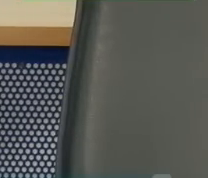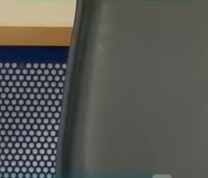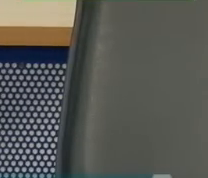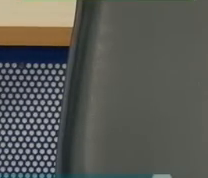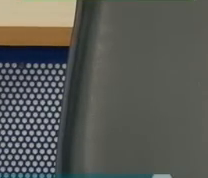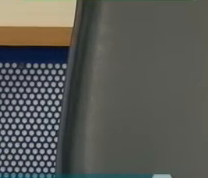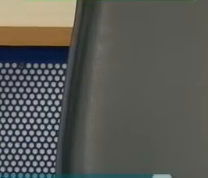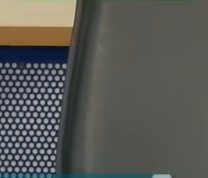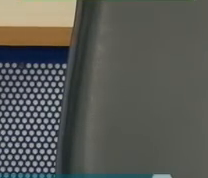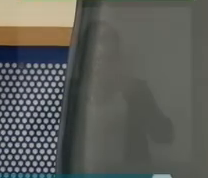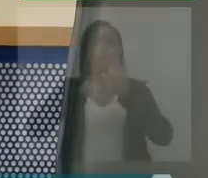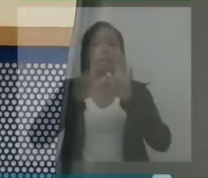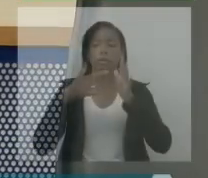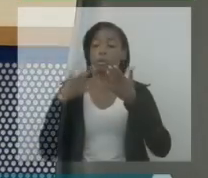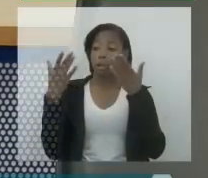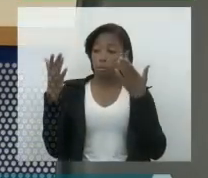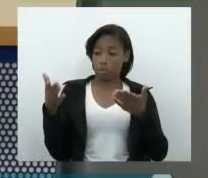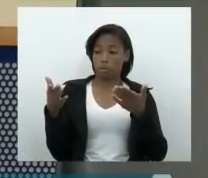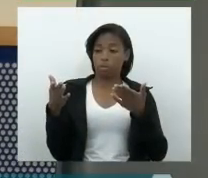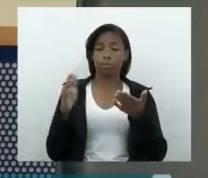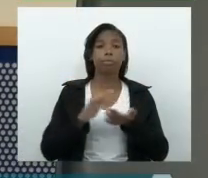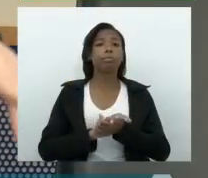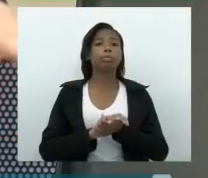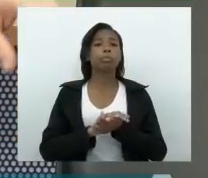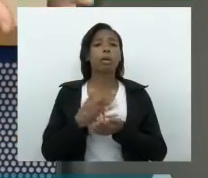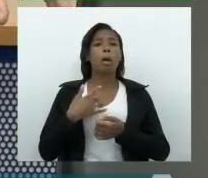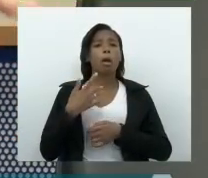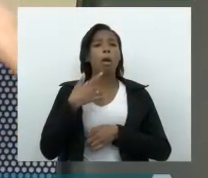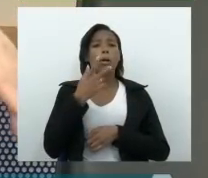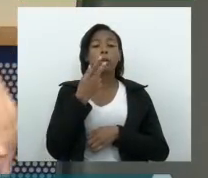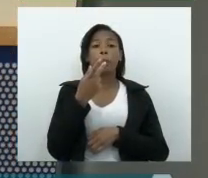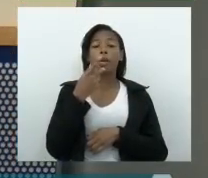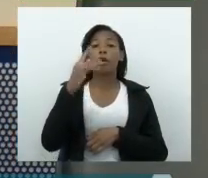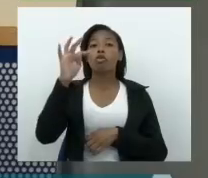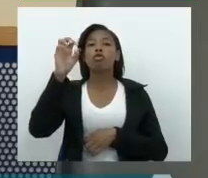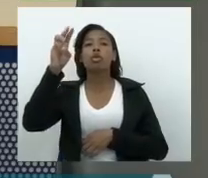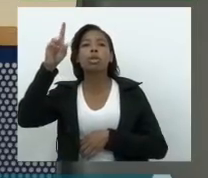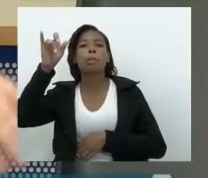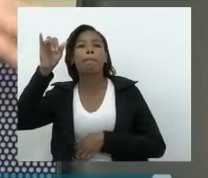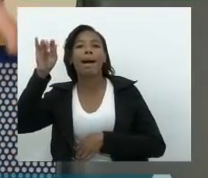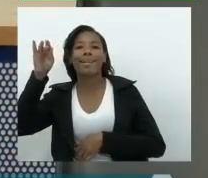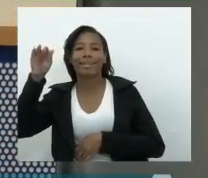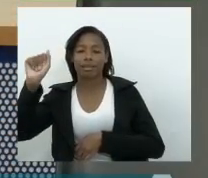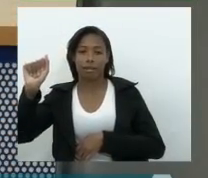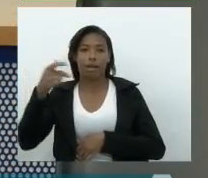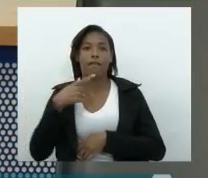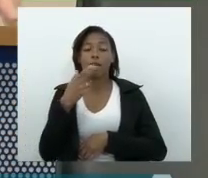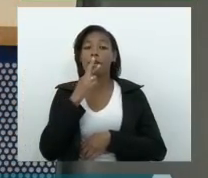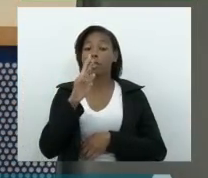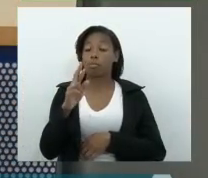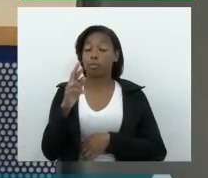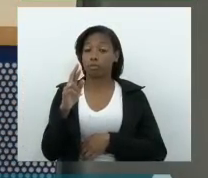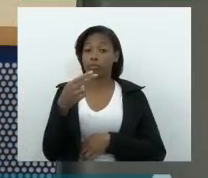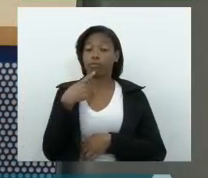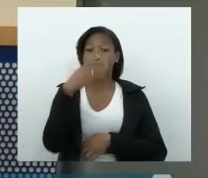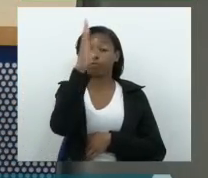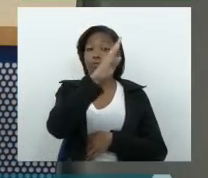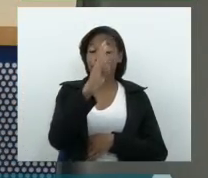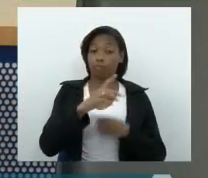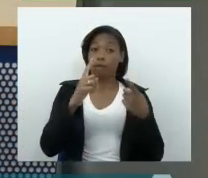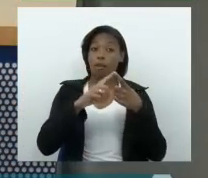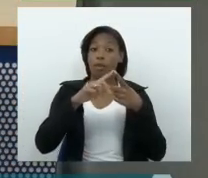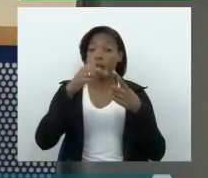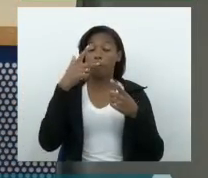você não saiba, você é de direita. E o Tim Maia também dizia que no Brasil é o único lugar que traficante